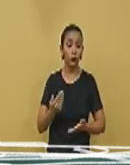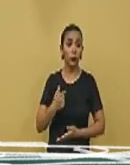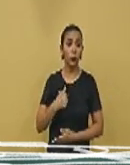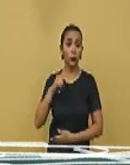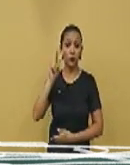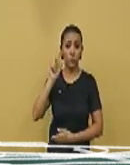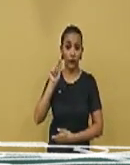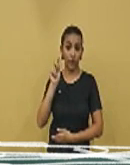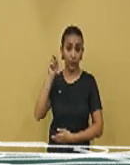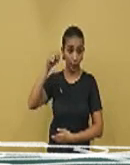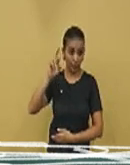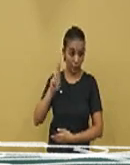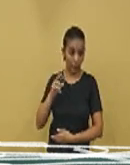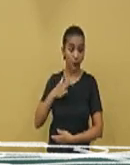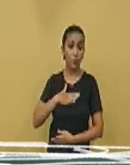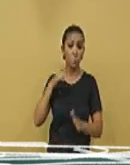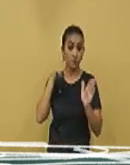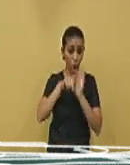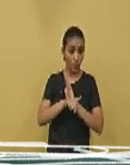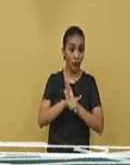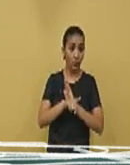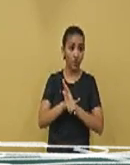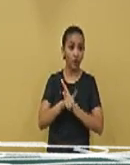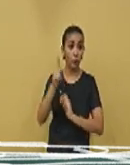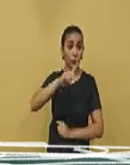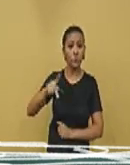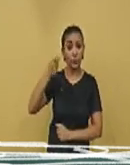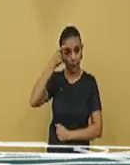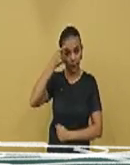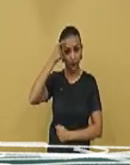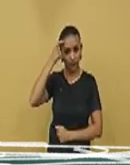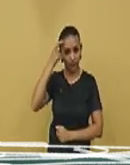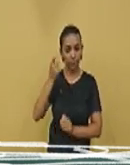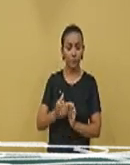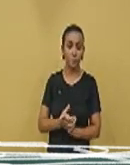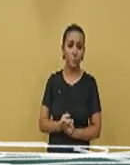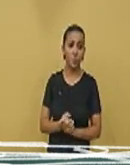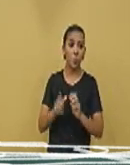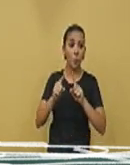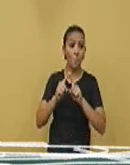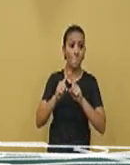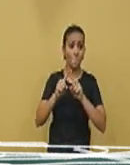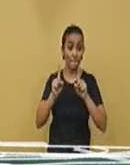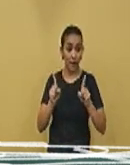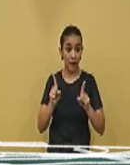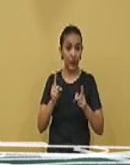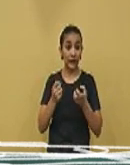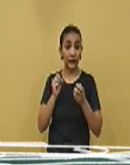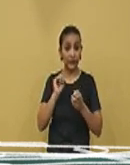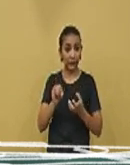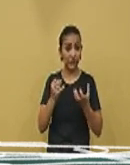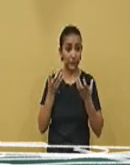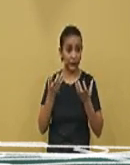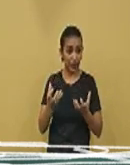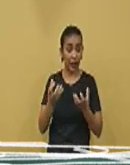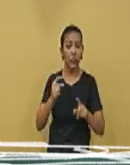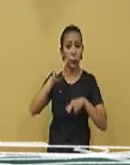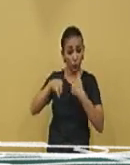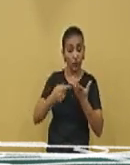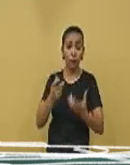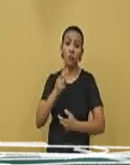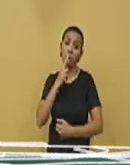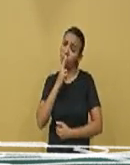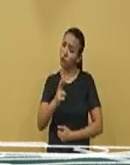Wagner, da biblioteca. A minha pergunta é para a professora Liane, mas se os outros candidatos, em momento oportuno, também